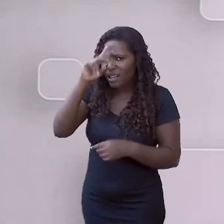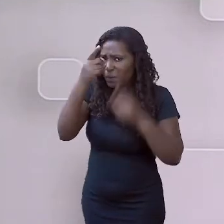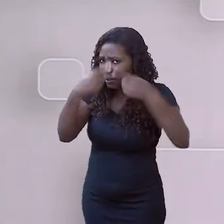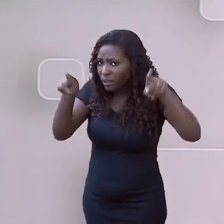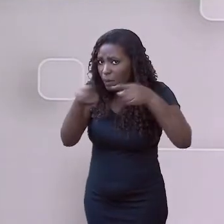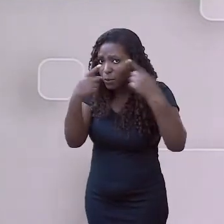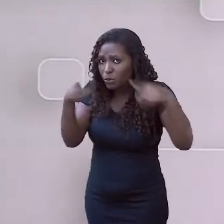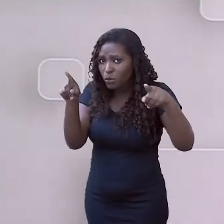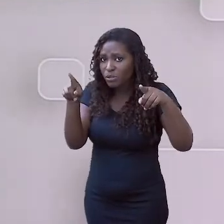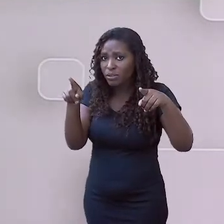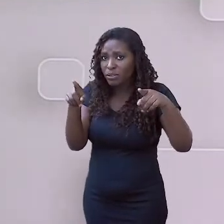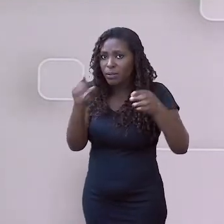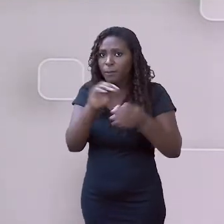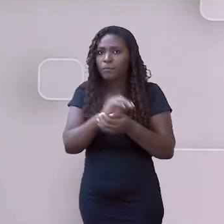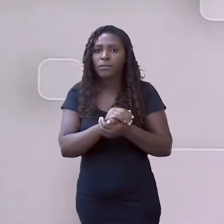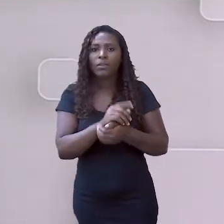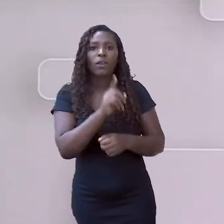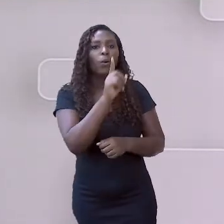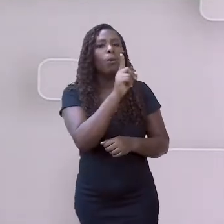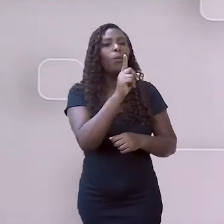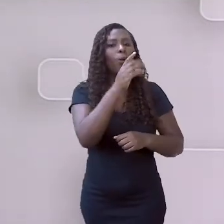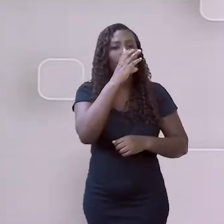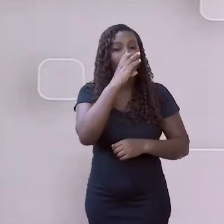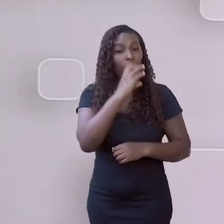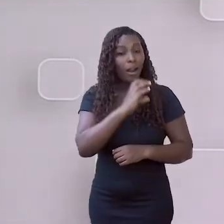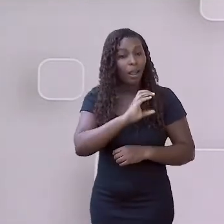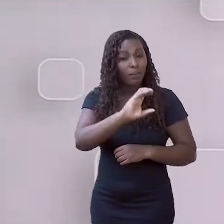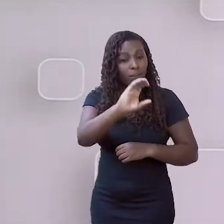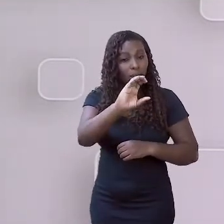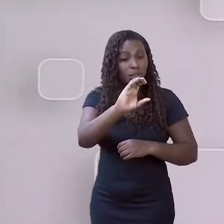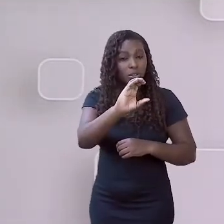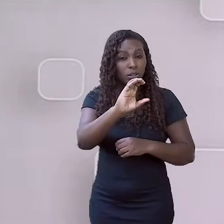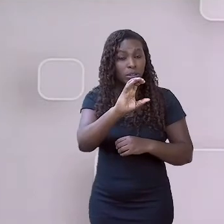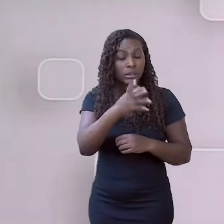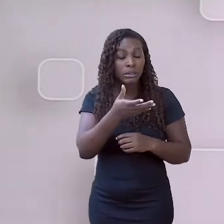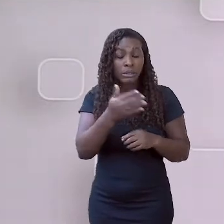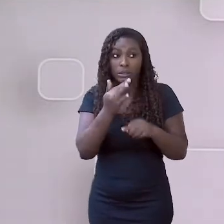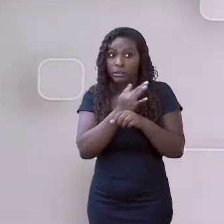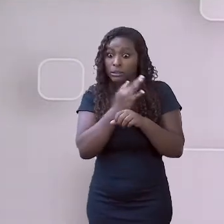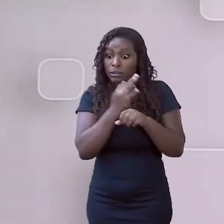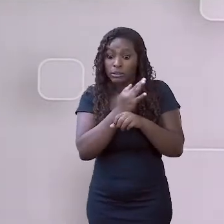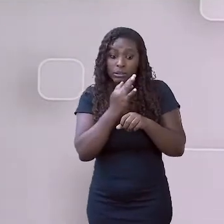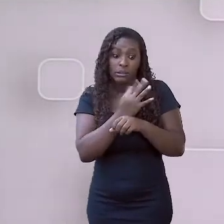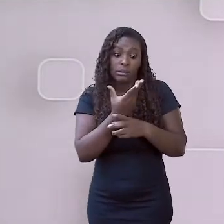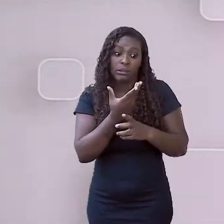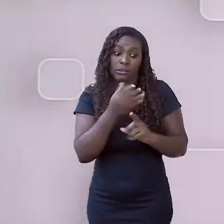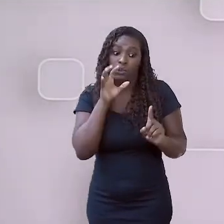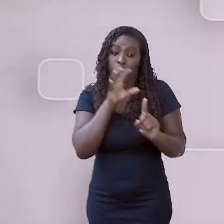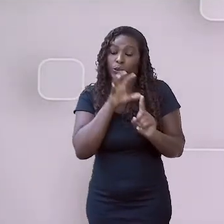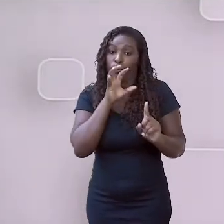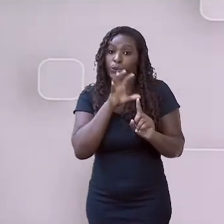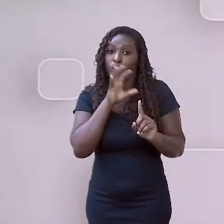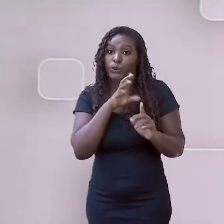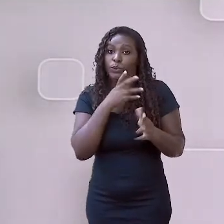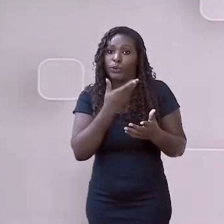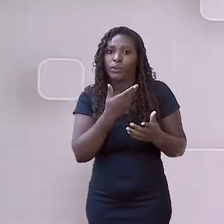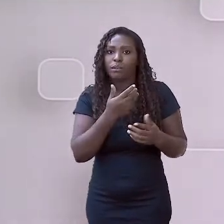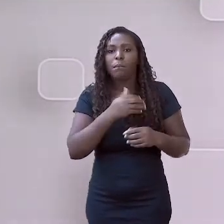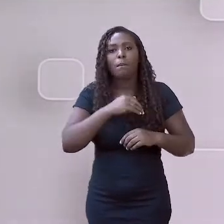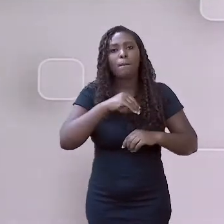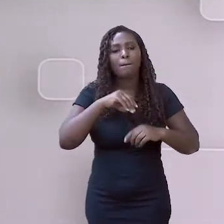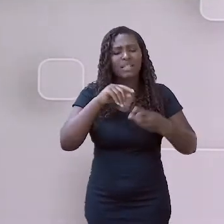7 bilhões de pessoas, muito e muito mais. E aí também nós temos um outro